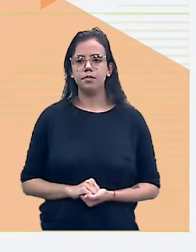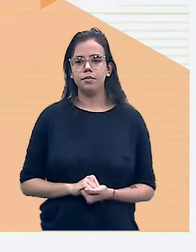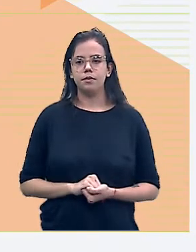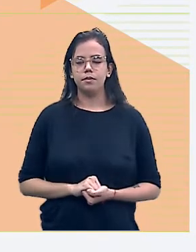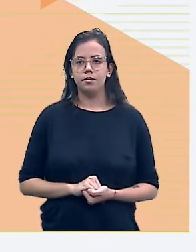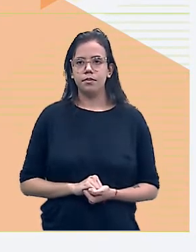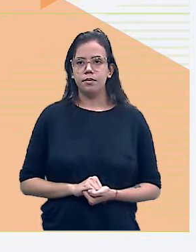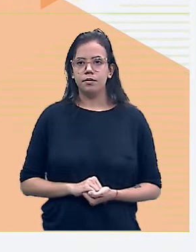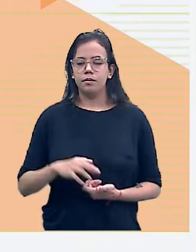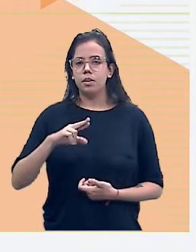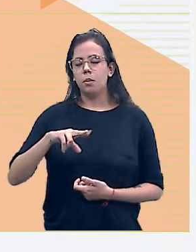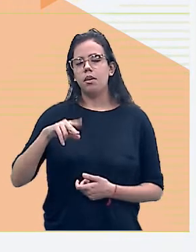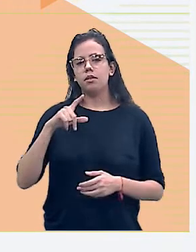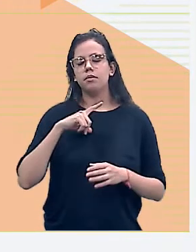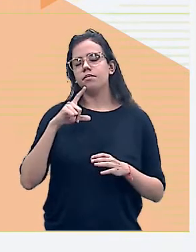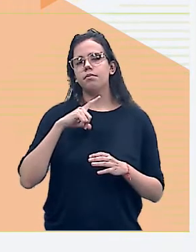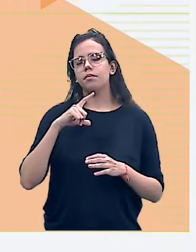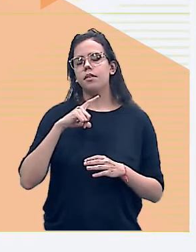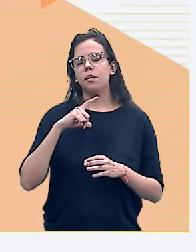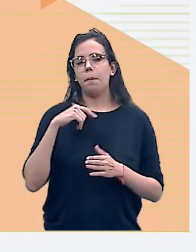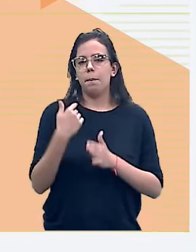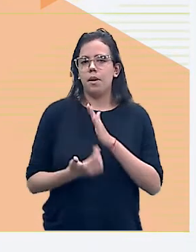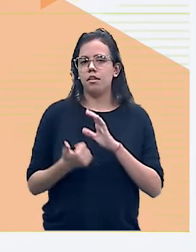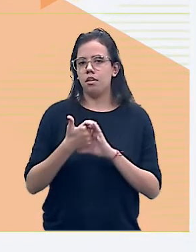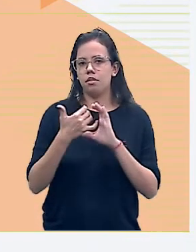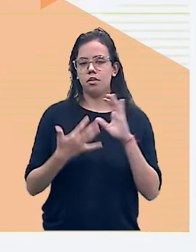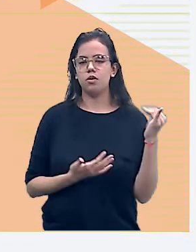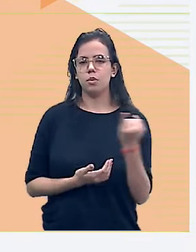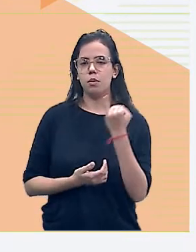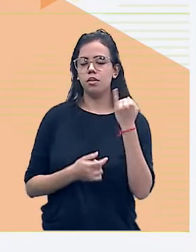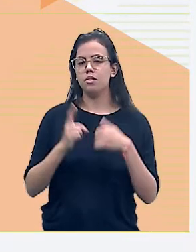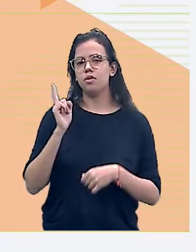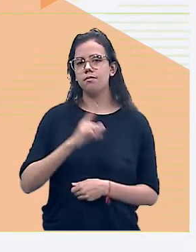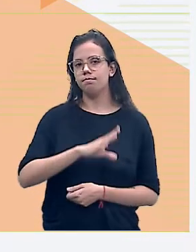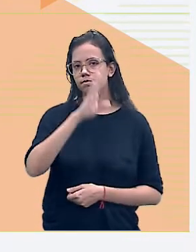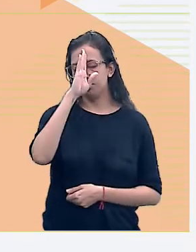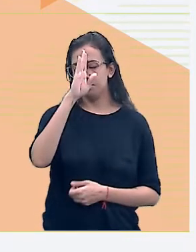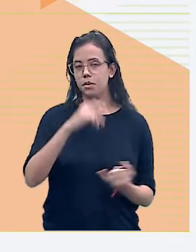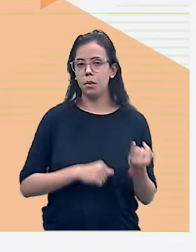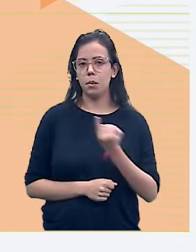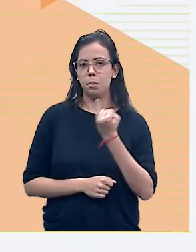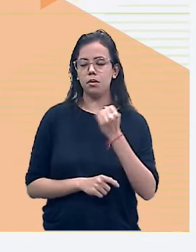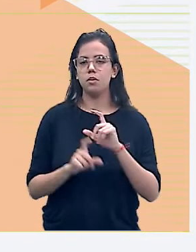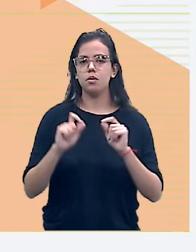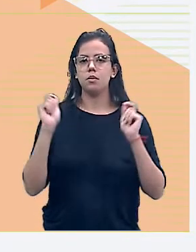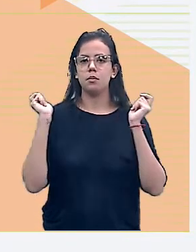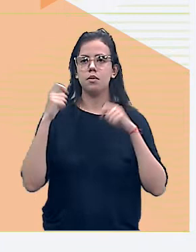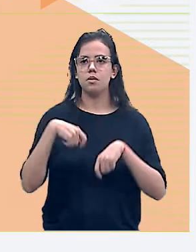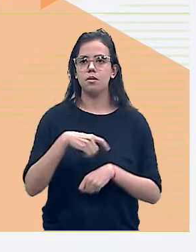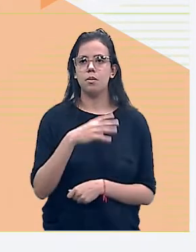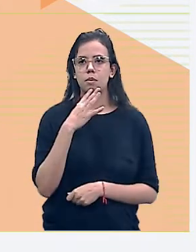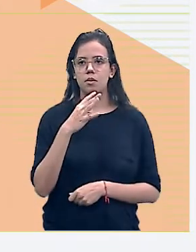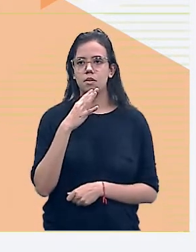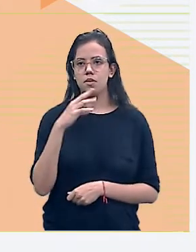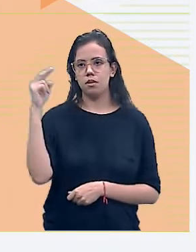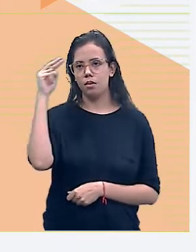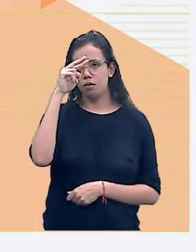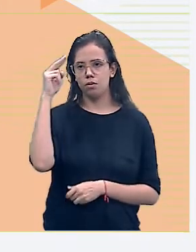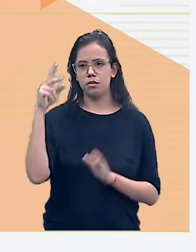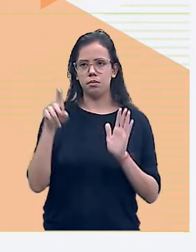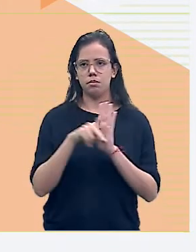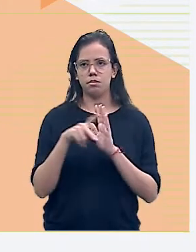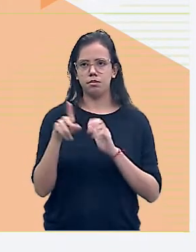que ela perca o seu caráter de importância ela é fundamentalmente importante para você conhecer a história do seu país para você